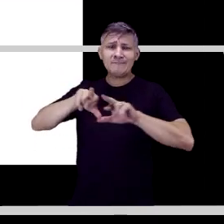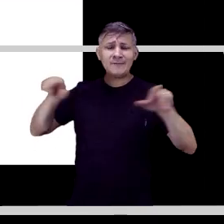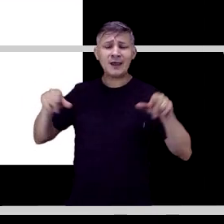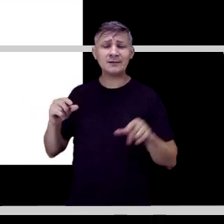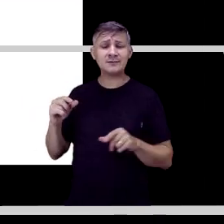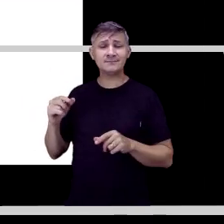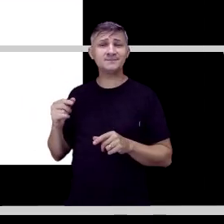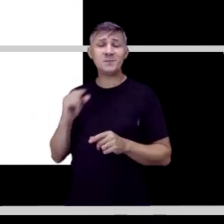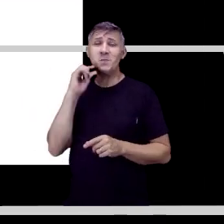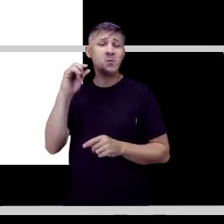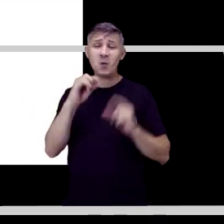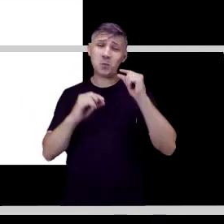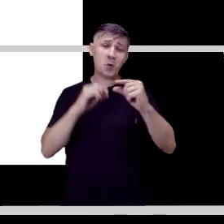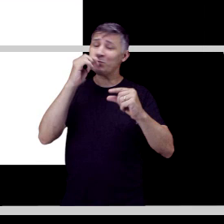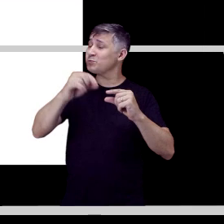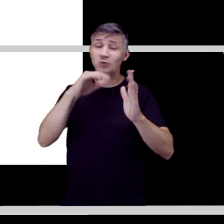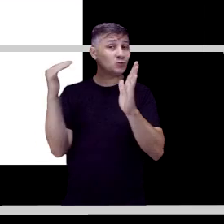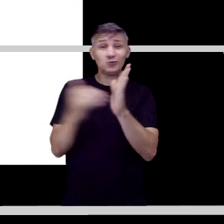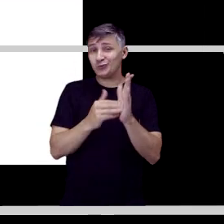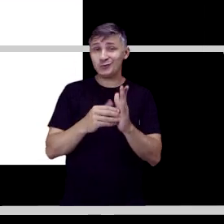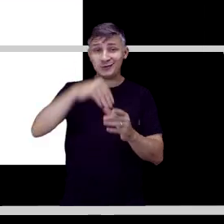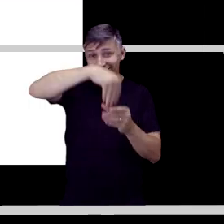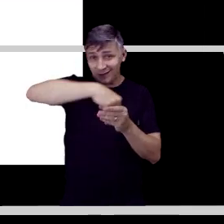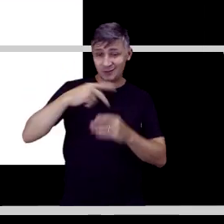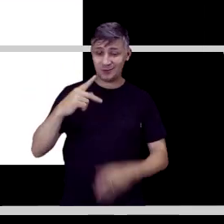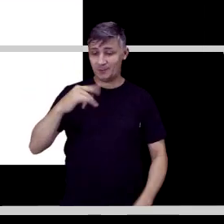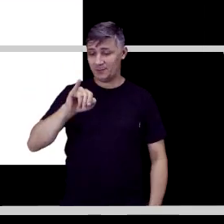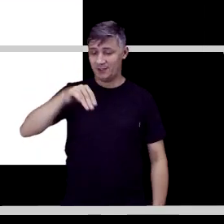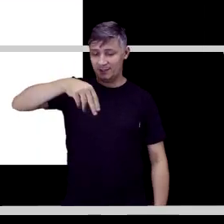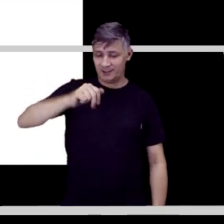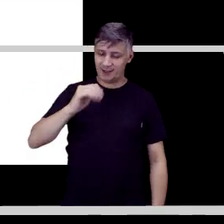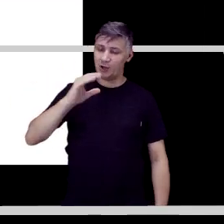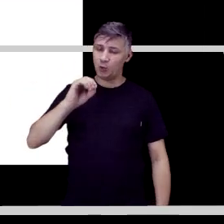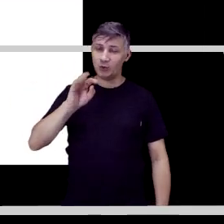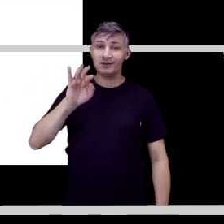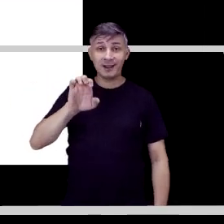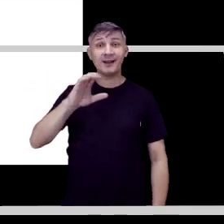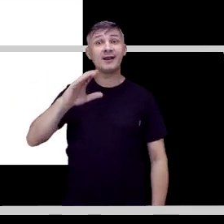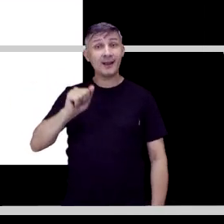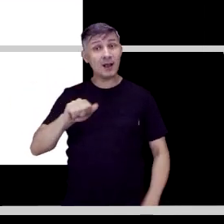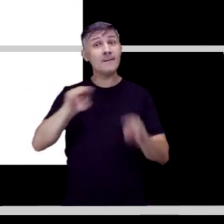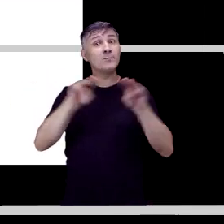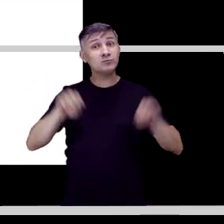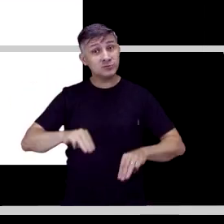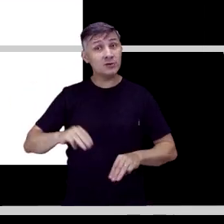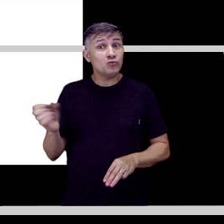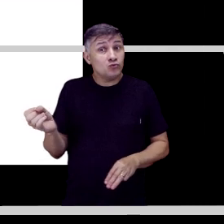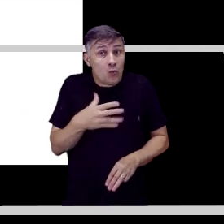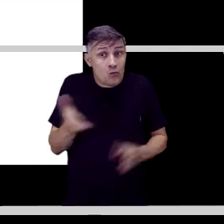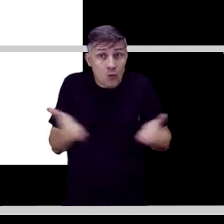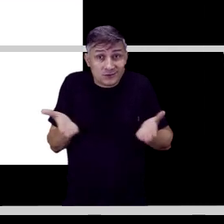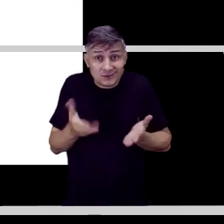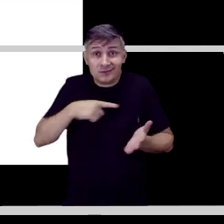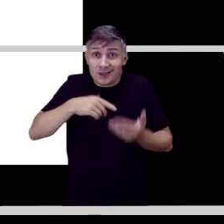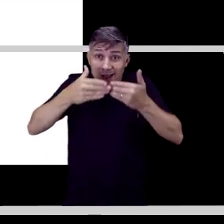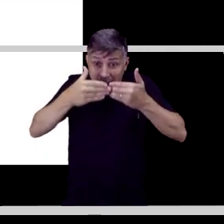uma pequena dose de tudo que a Pinacoteca tem em todos os seus prédios, né, e de tudo que o Museu Contemporâneo hoje tem ao longo de um grande